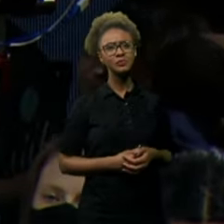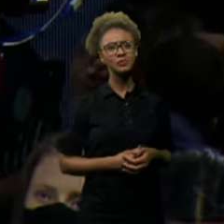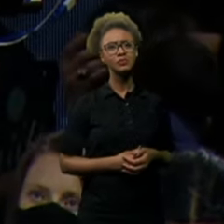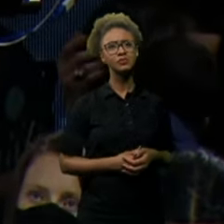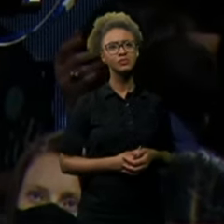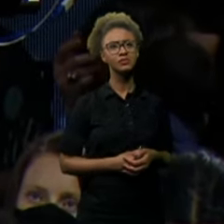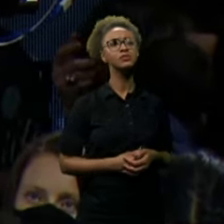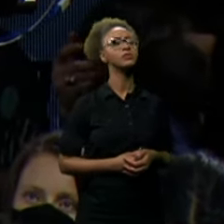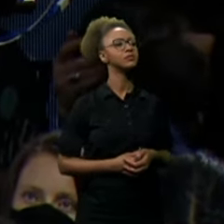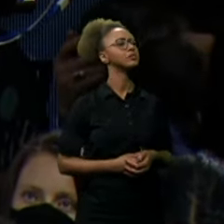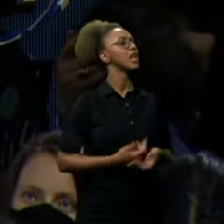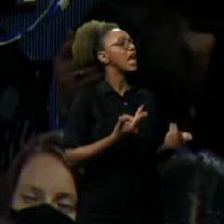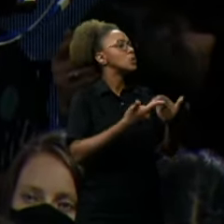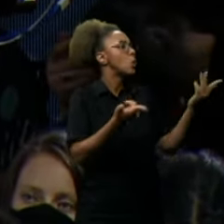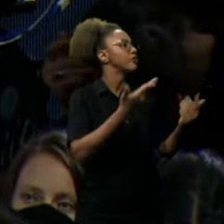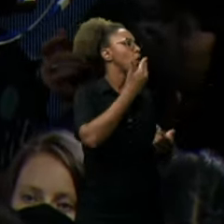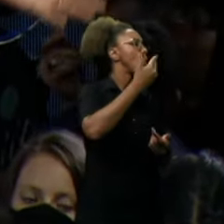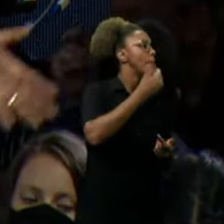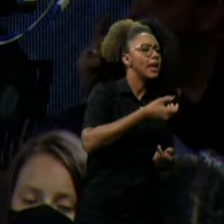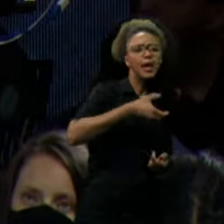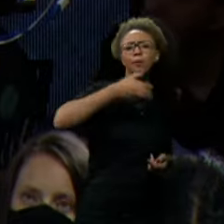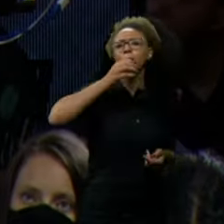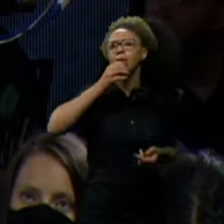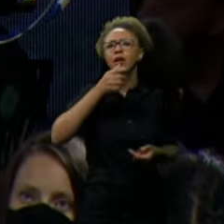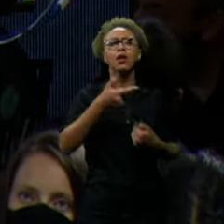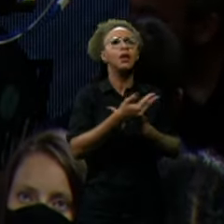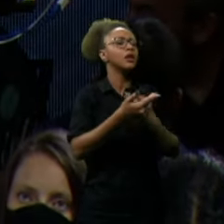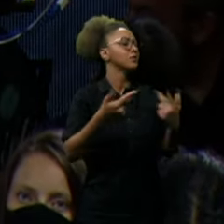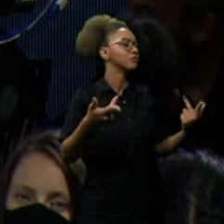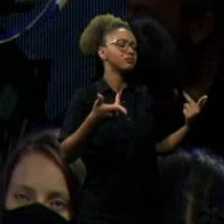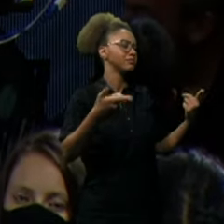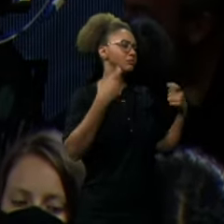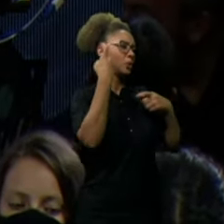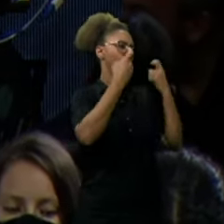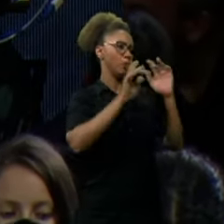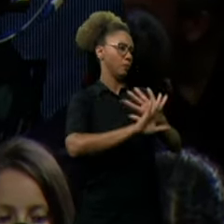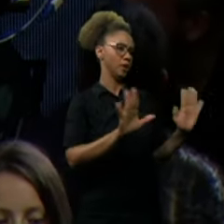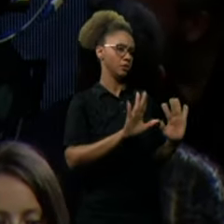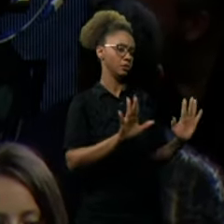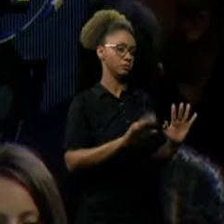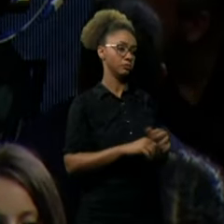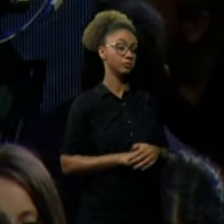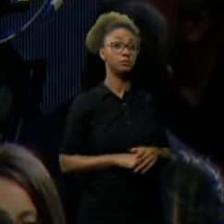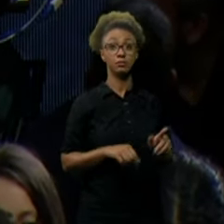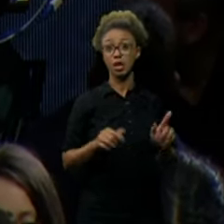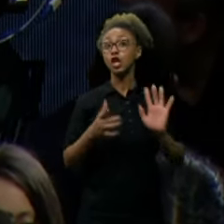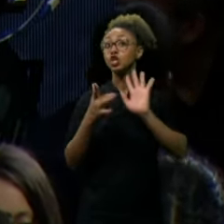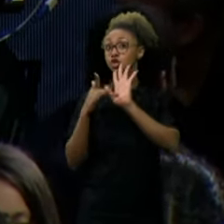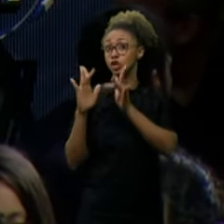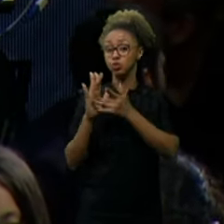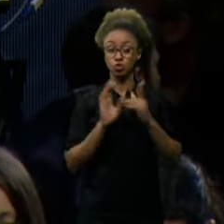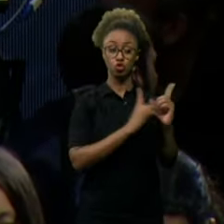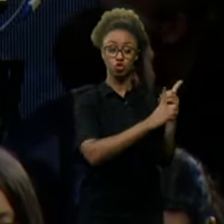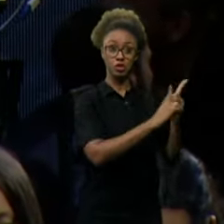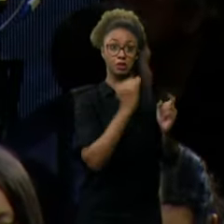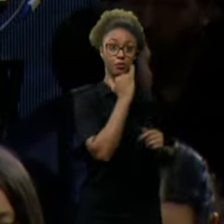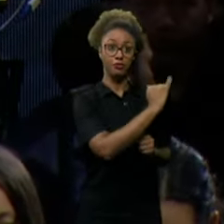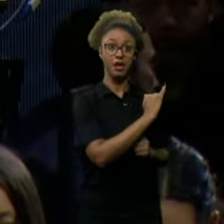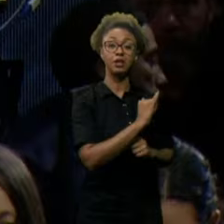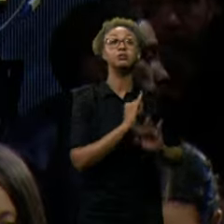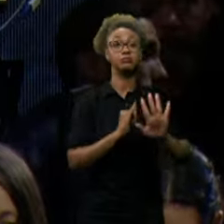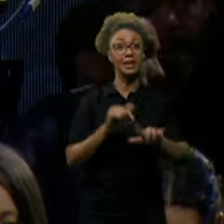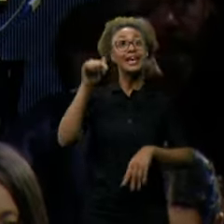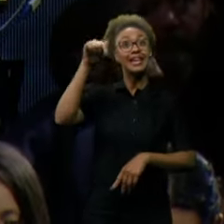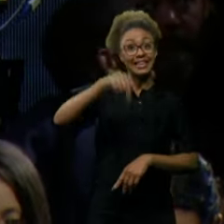e nem pelo que comeram né então que ele beber nem pelo que vocês vão beber olha o que ele diz isso é para os discípulos e dentro da nossa